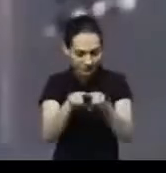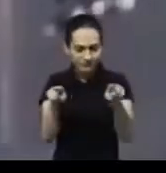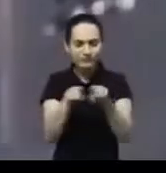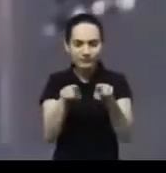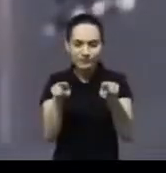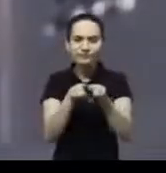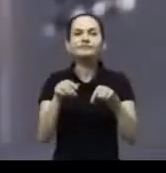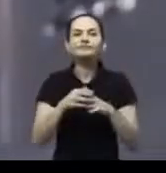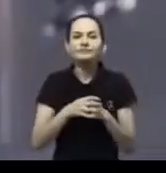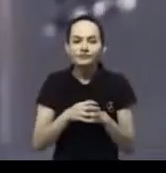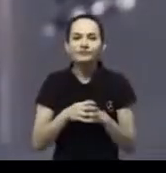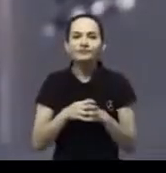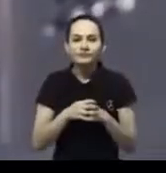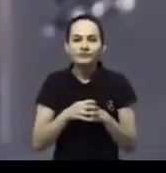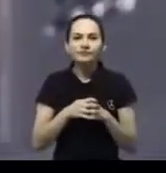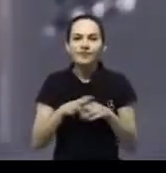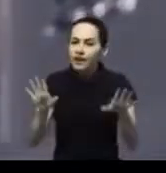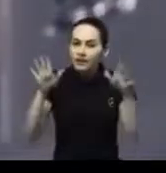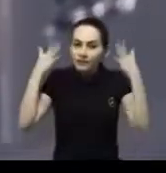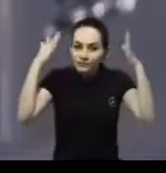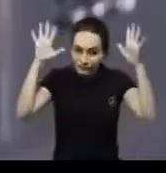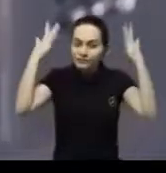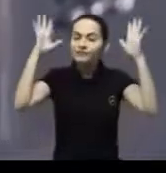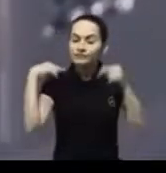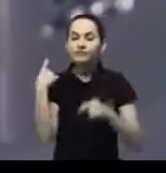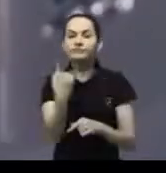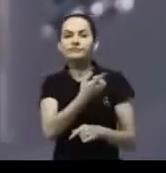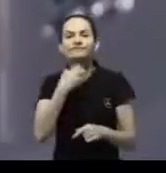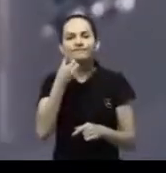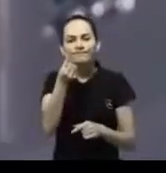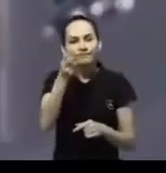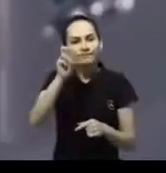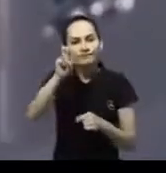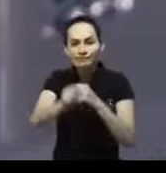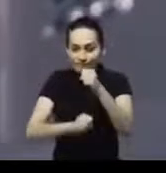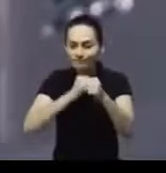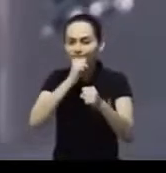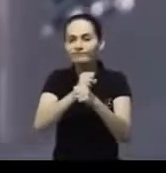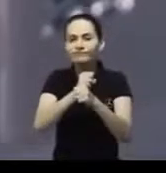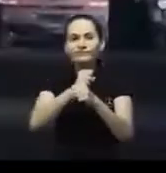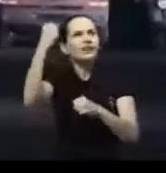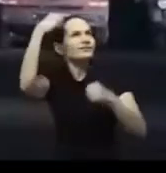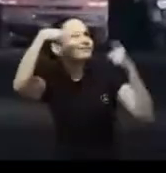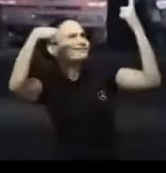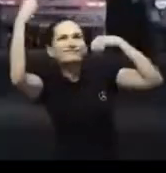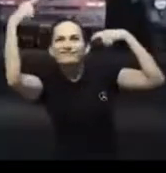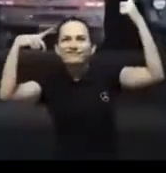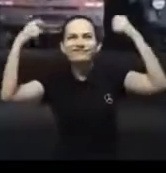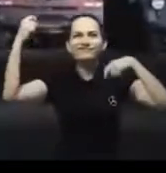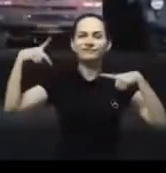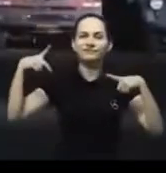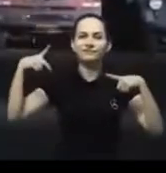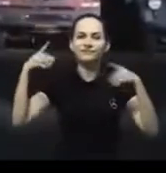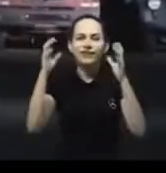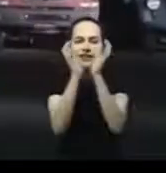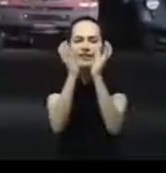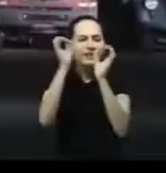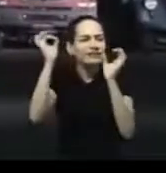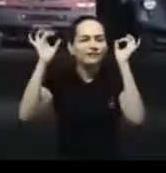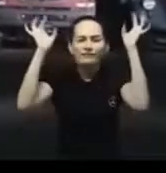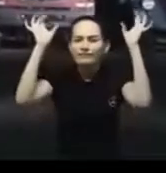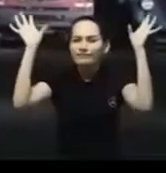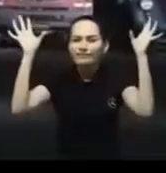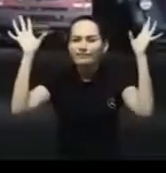e é assim que celebramos os nossos 65 anos de brilho com a Série Especial